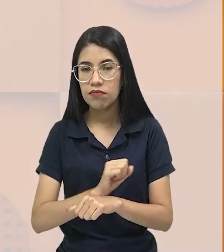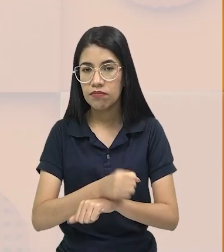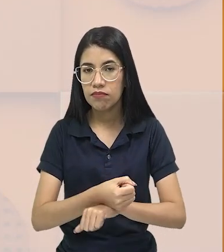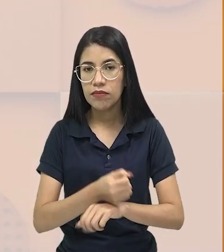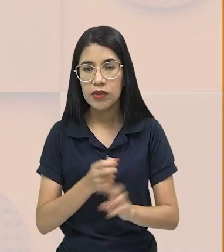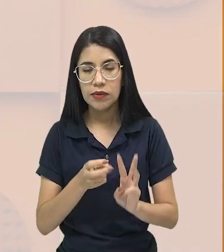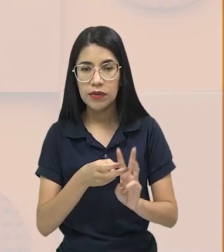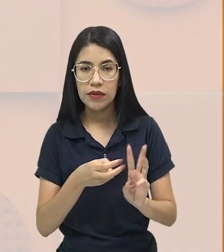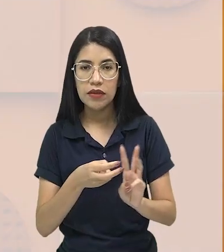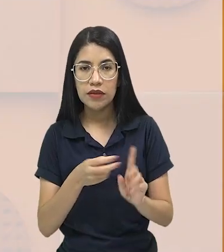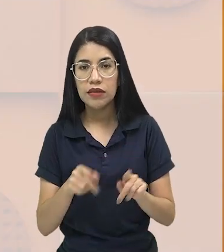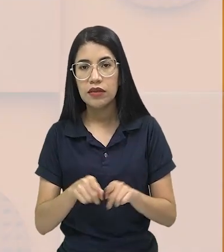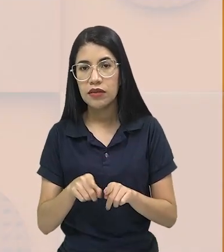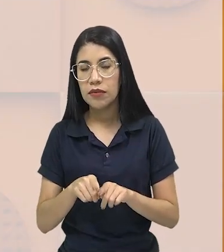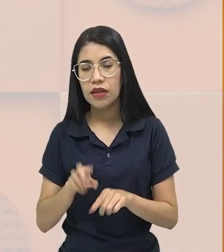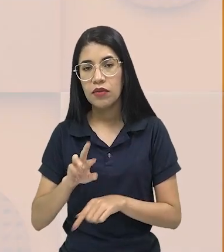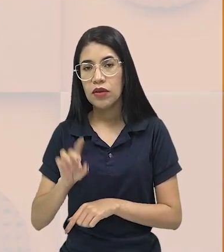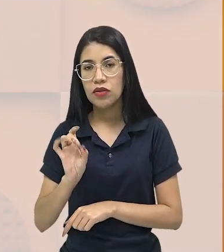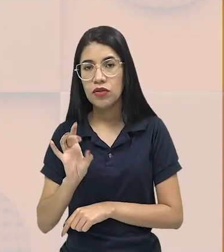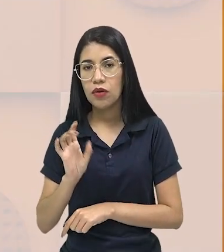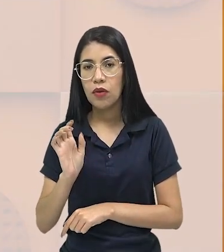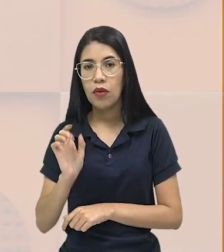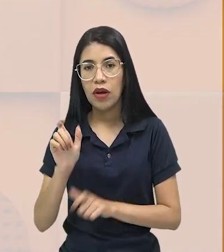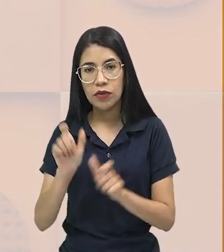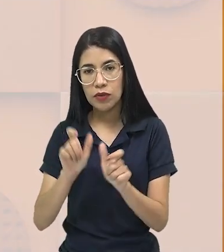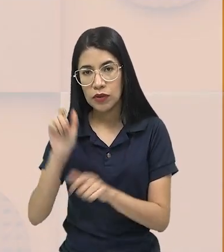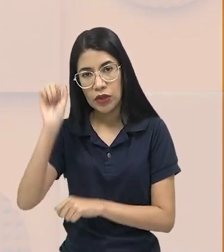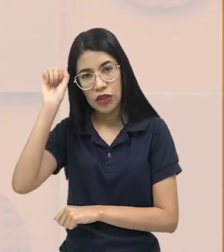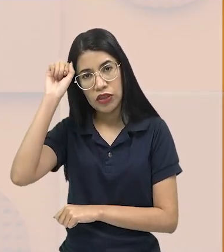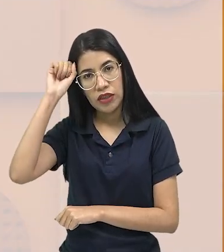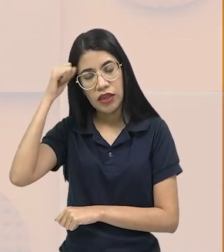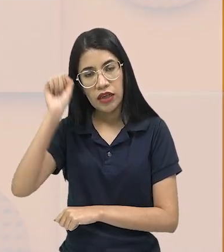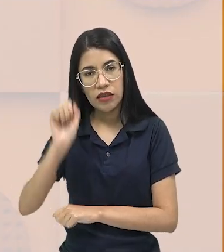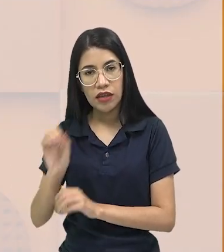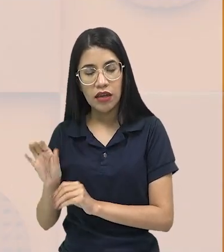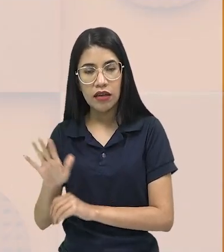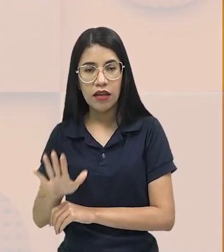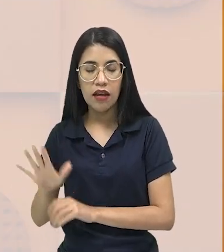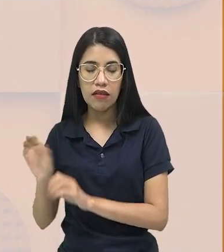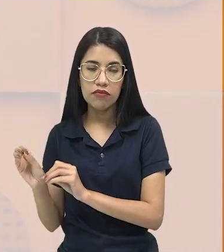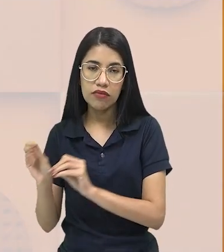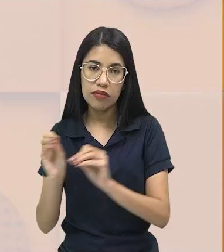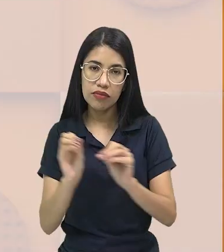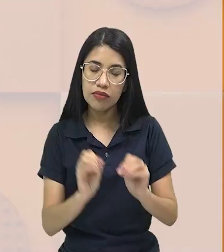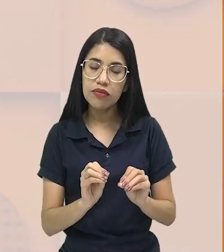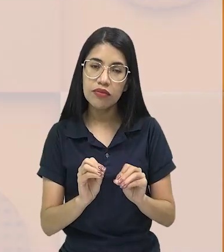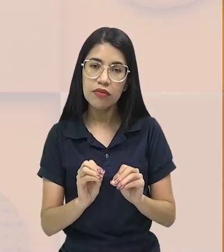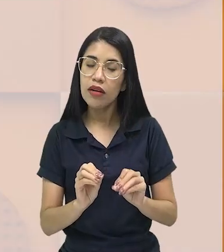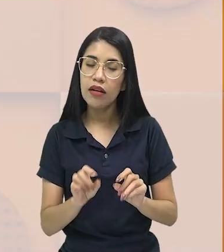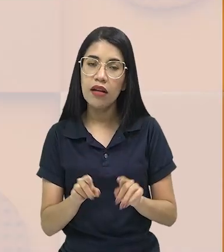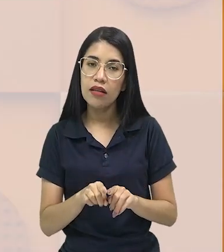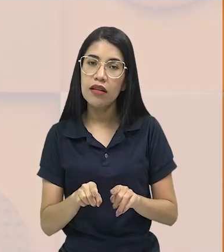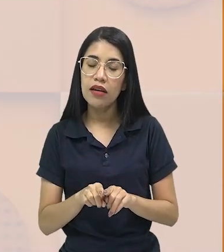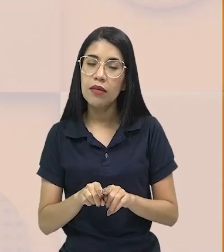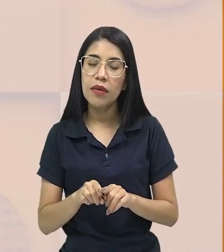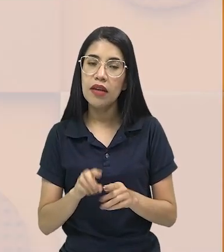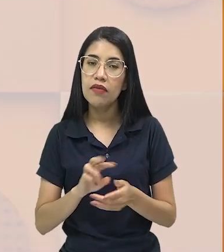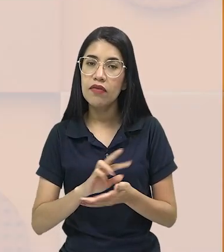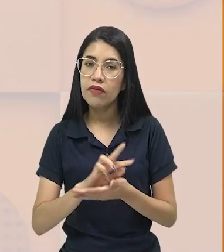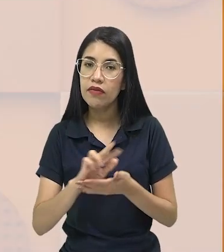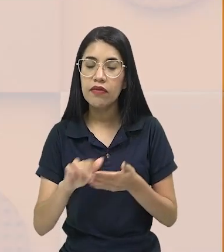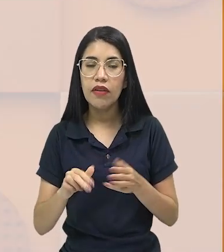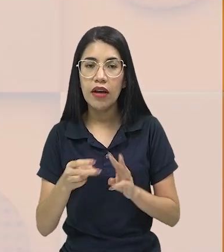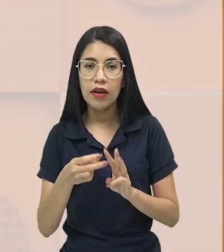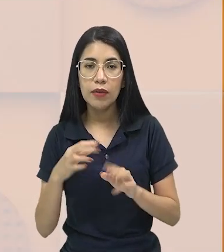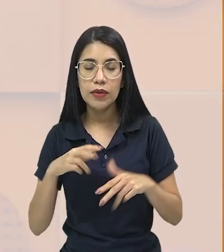aos indígenas. Então, não foi só o negro que veio da África que se tornou um escravizado aqui no Brasil. Na verdade, as etnias